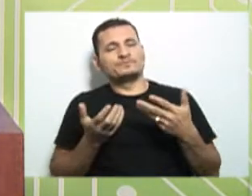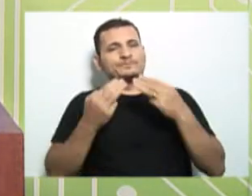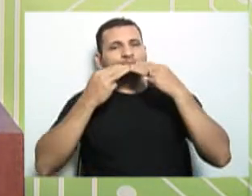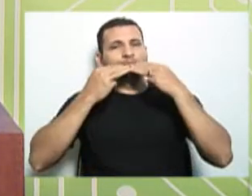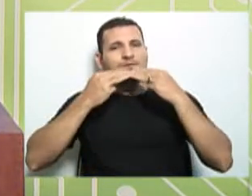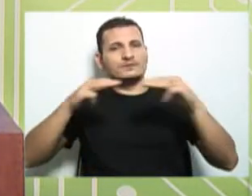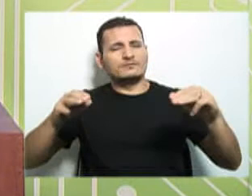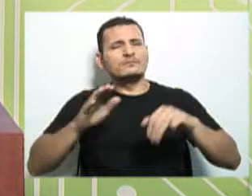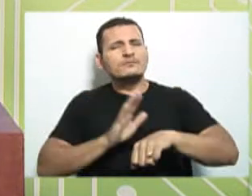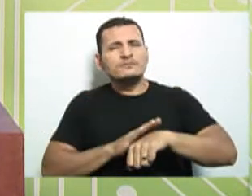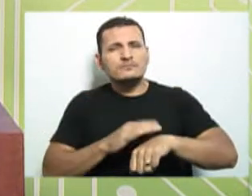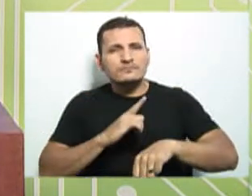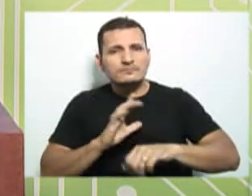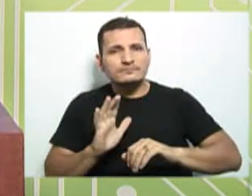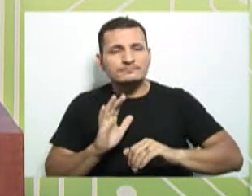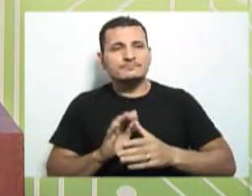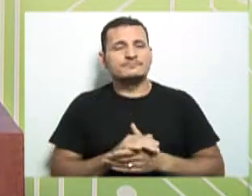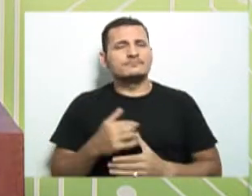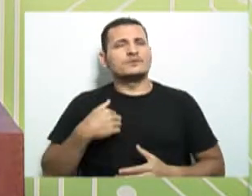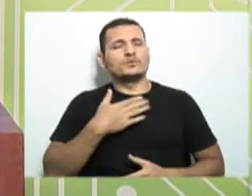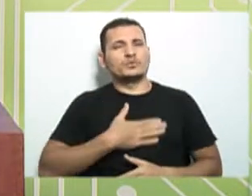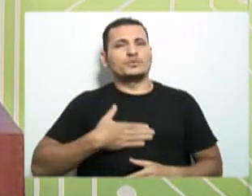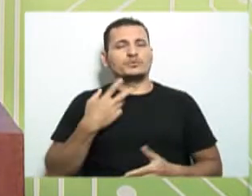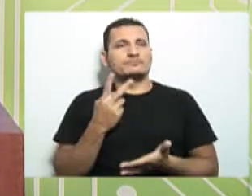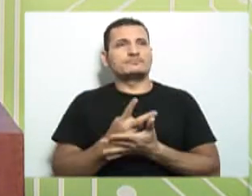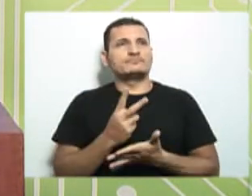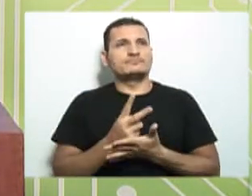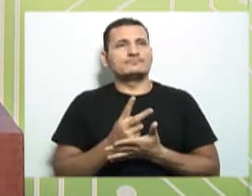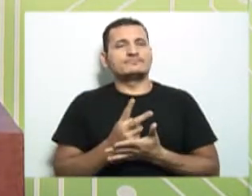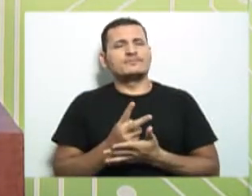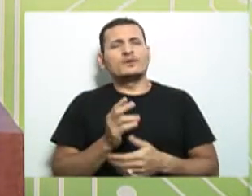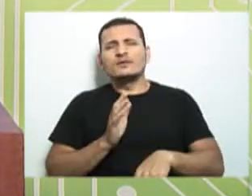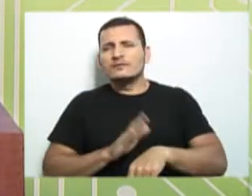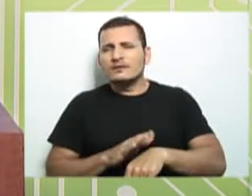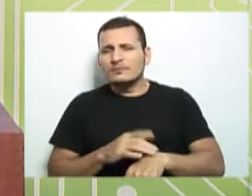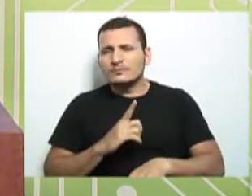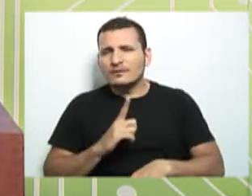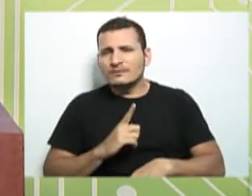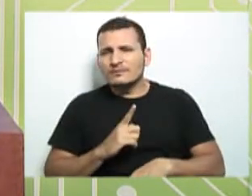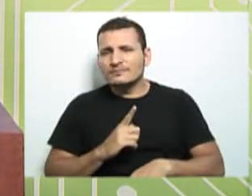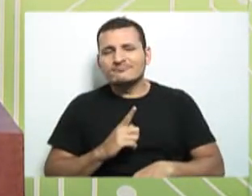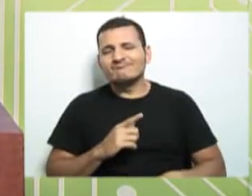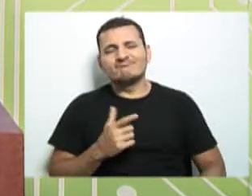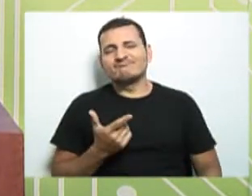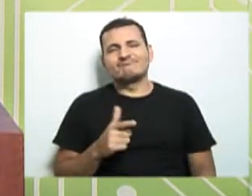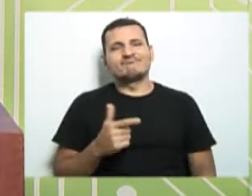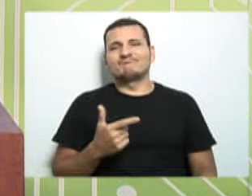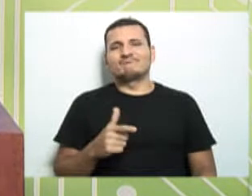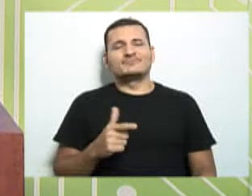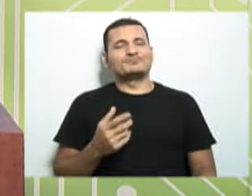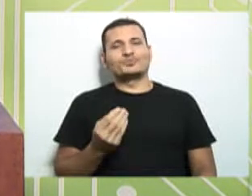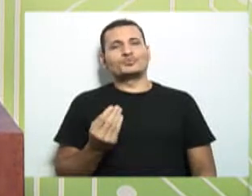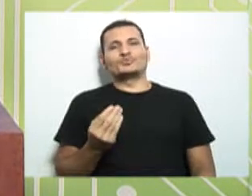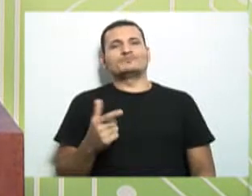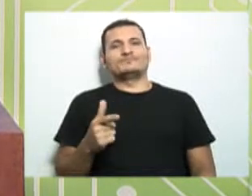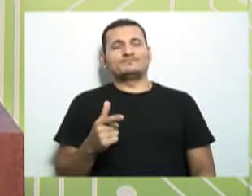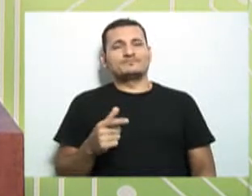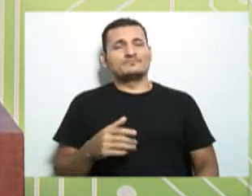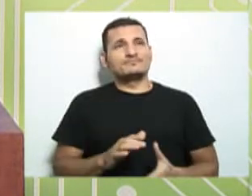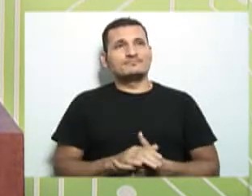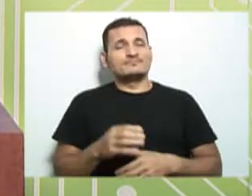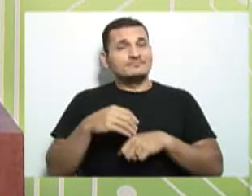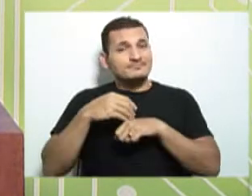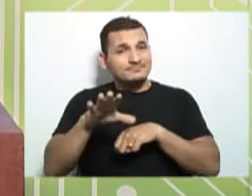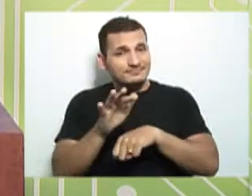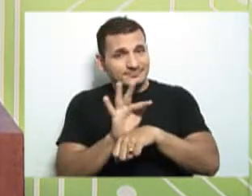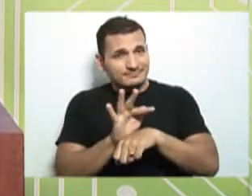lembra quanto tempo nós temos? E eu gosto de falar sempre que quanto tempo nós temos? Eu digo, não muito. Dica de um filmezinho. Se já assistiu